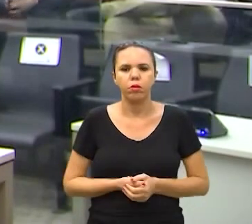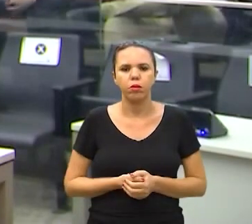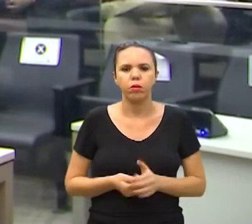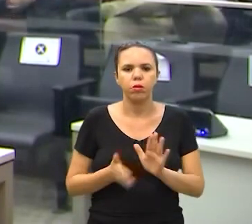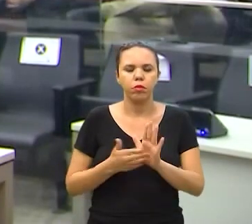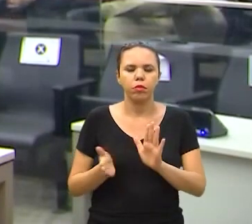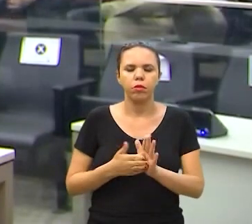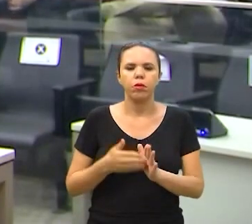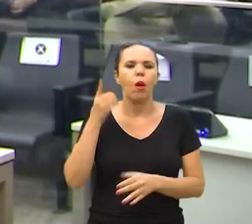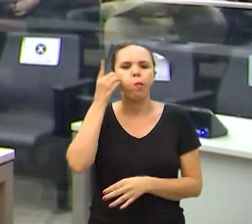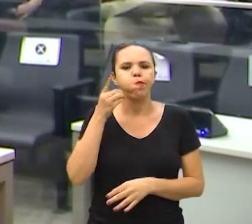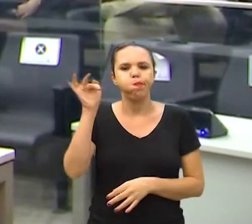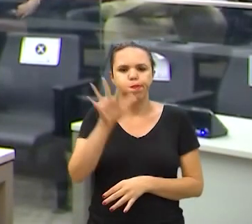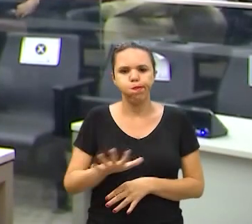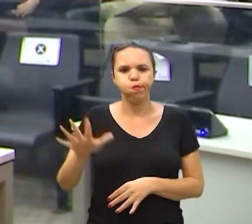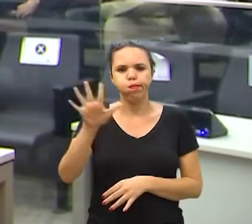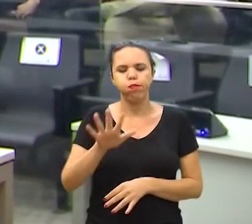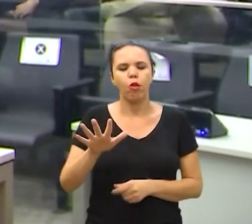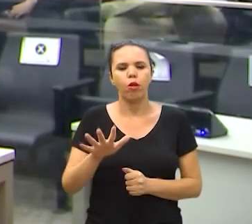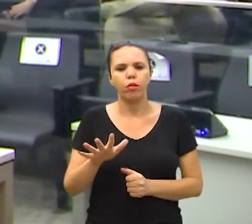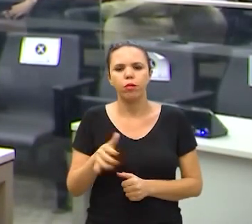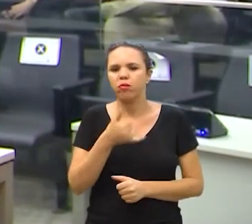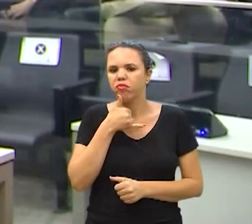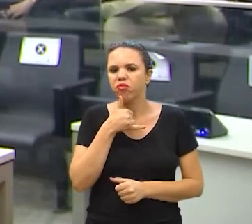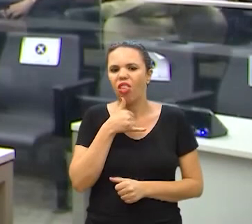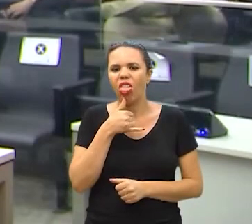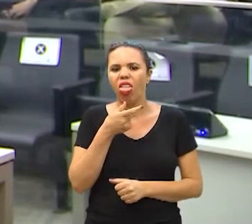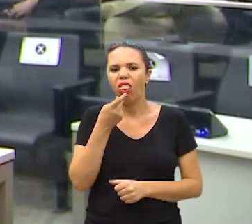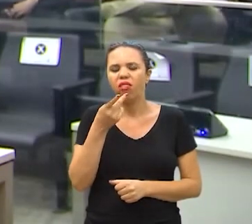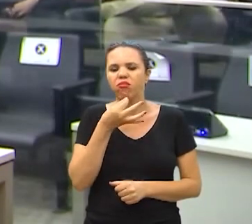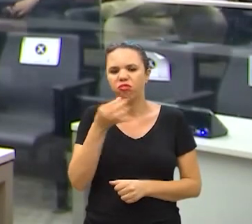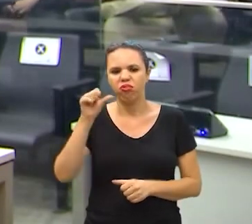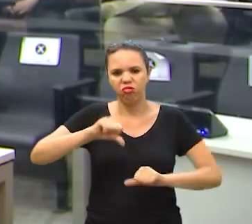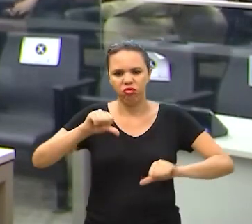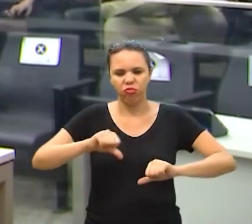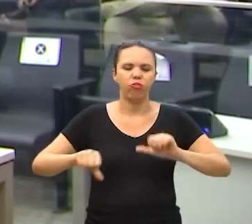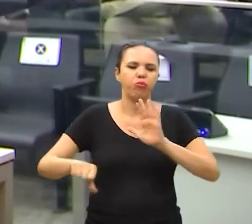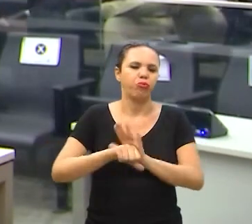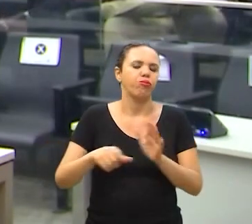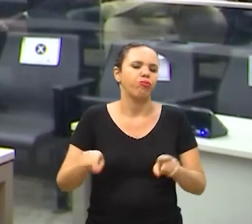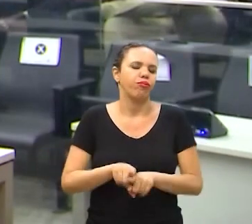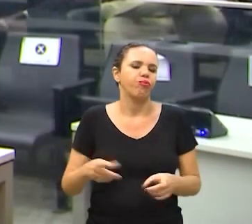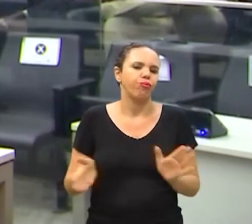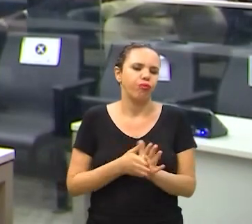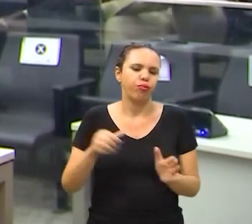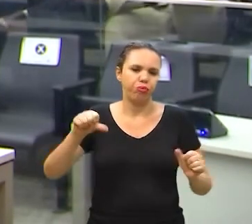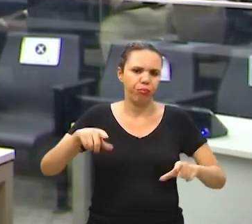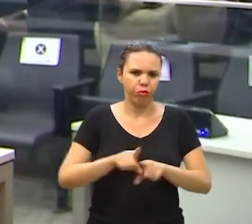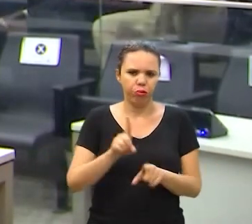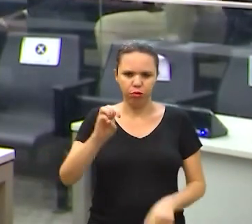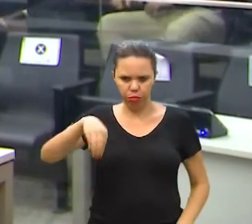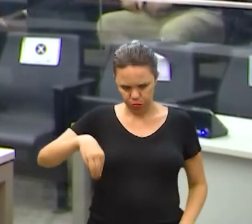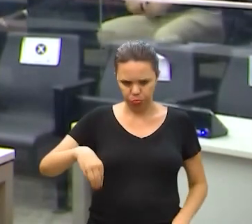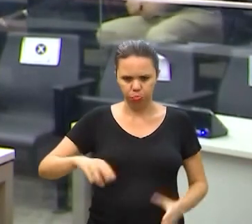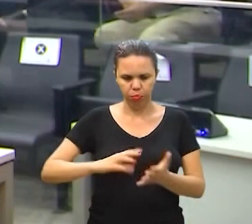no caso, era uma proposta de um deputado federal que foi infeliz na sua proposta, o Kim Kataguiri, do DEM, onde